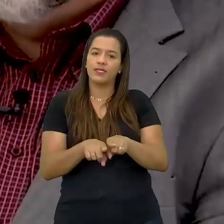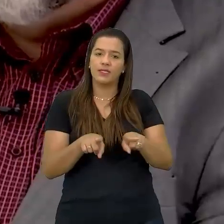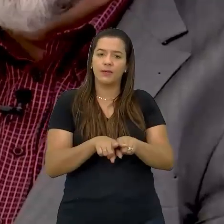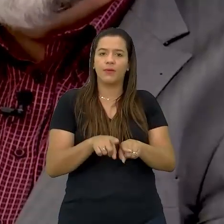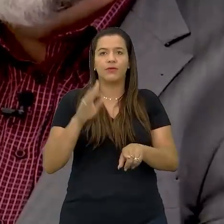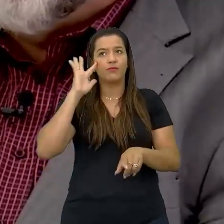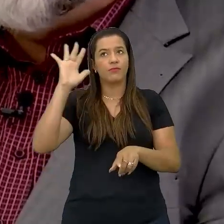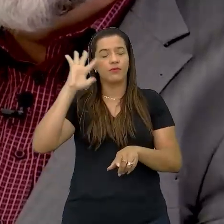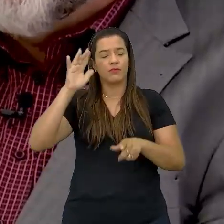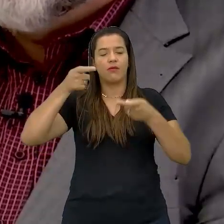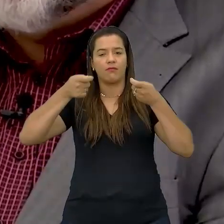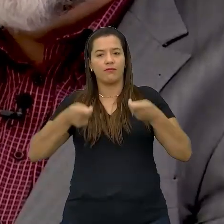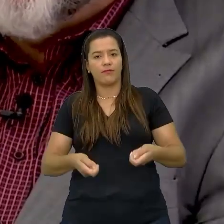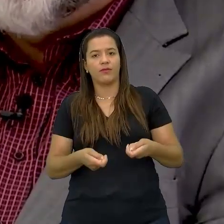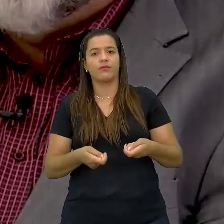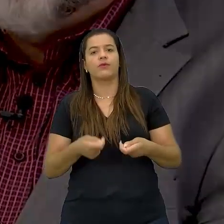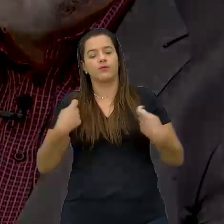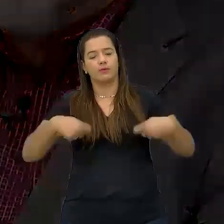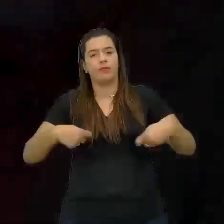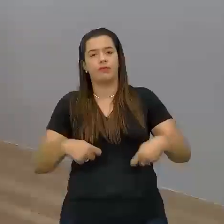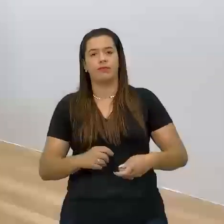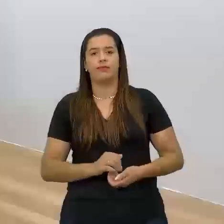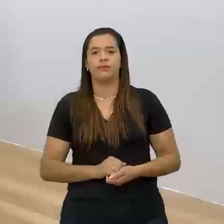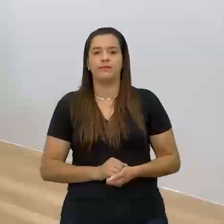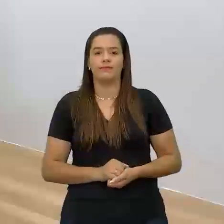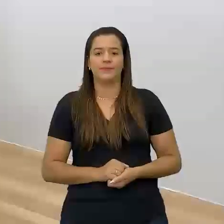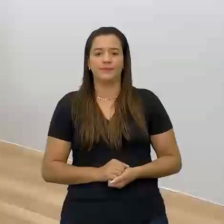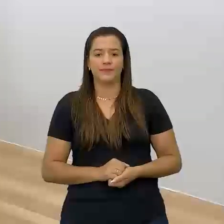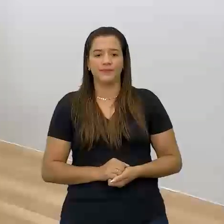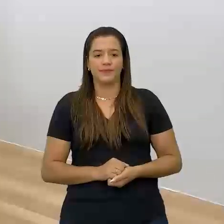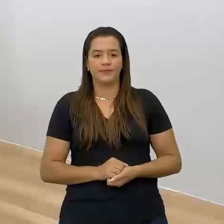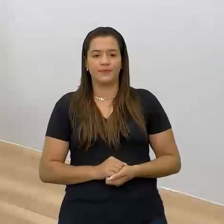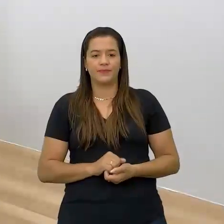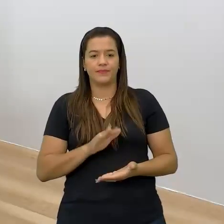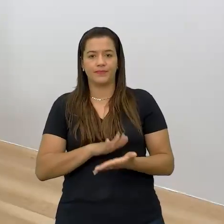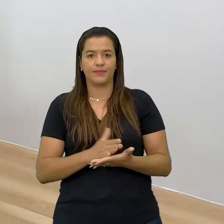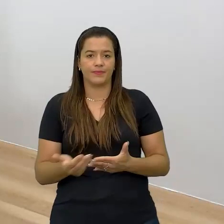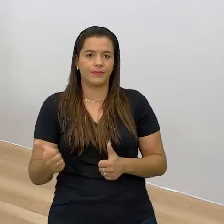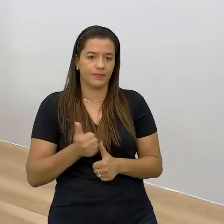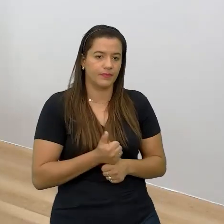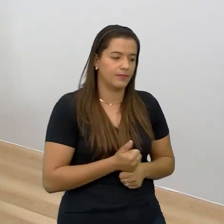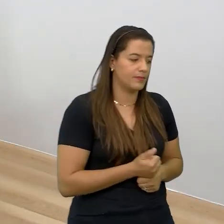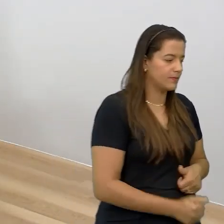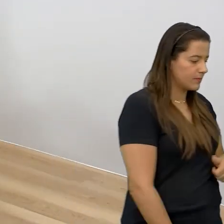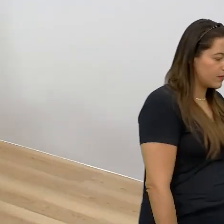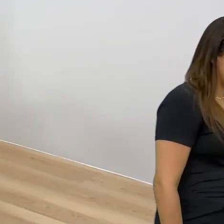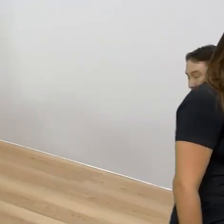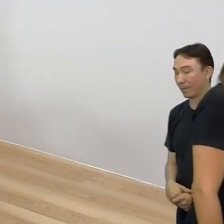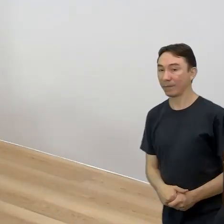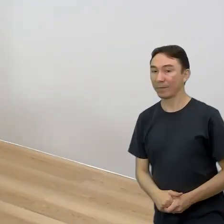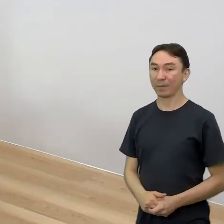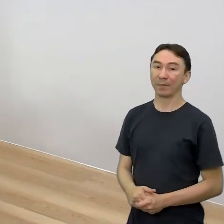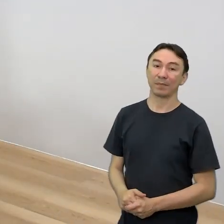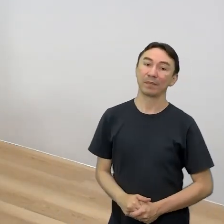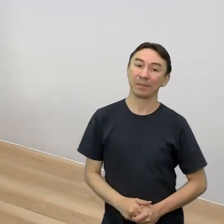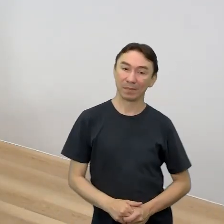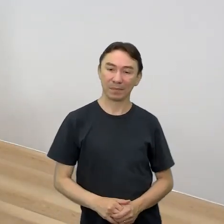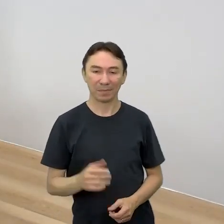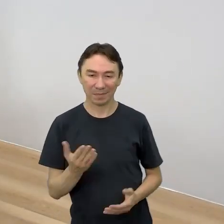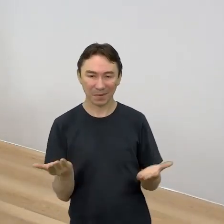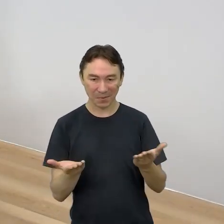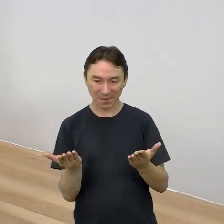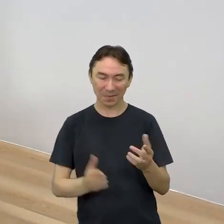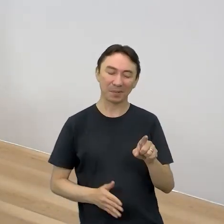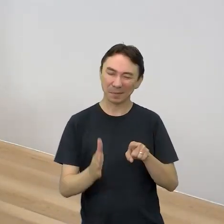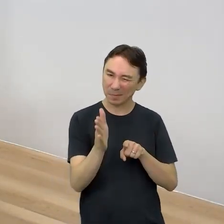também de manter o pé no chão quando é necessário. Voltamos, professores, então eu vou jogar agora uma perguntinha para